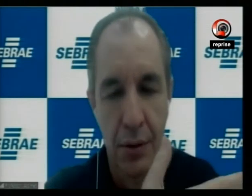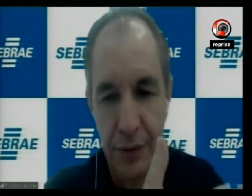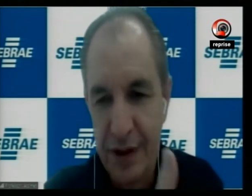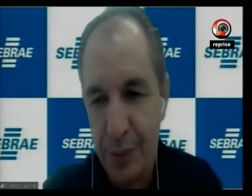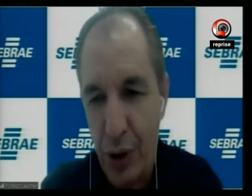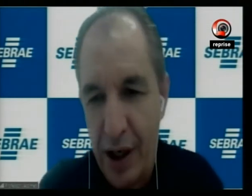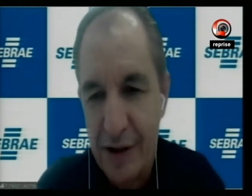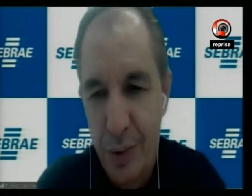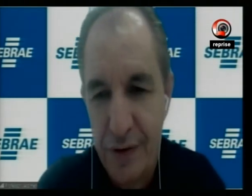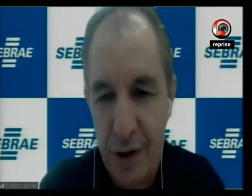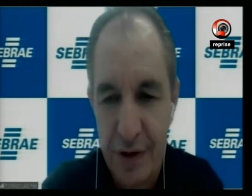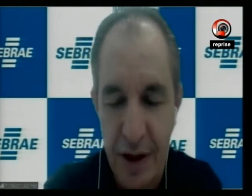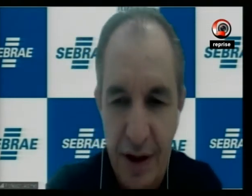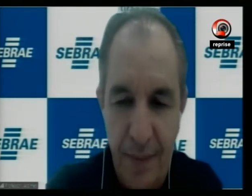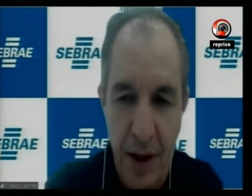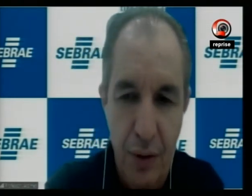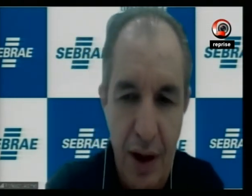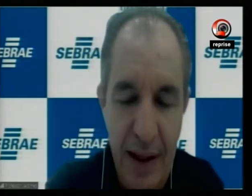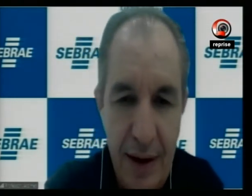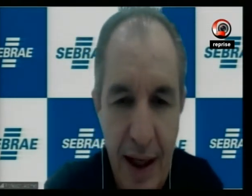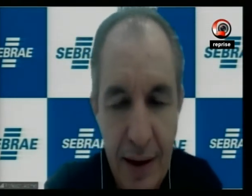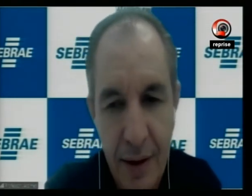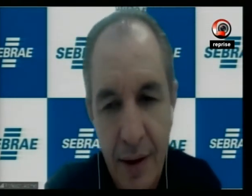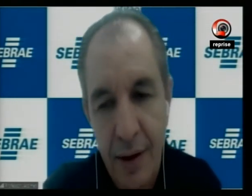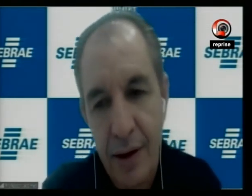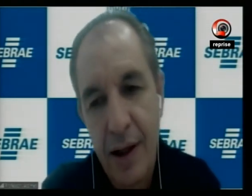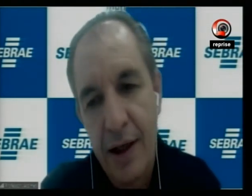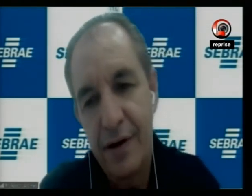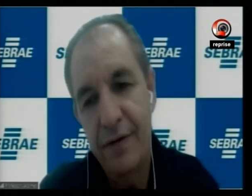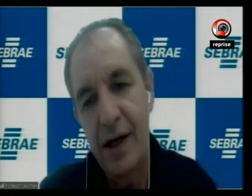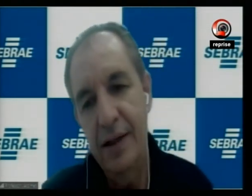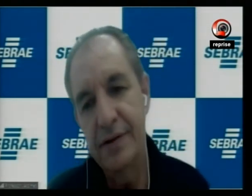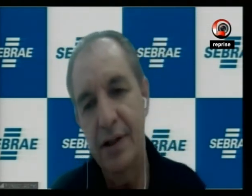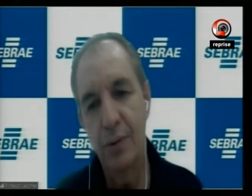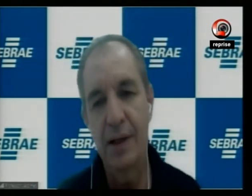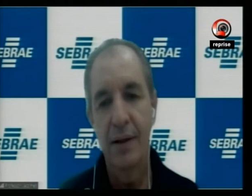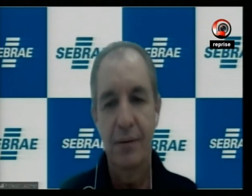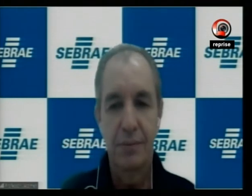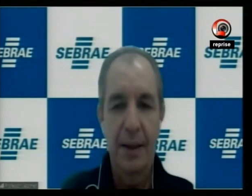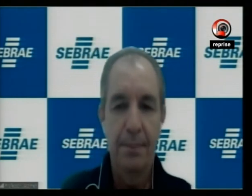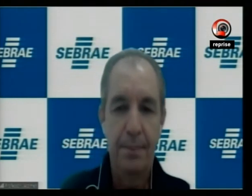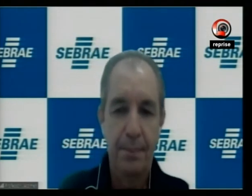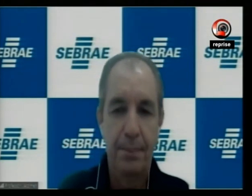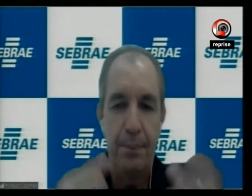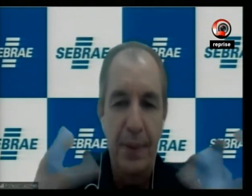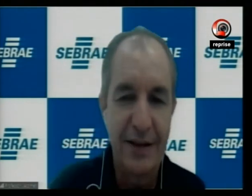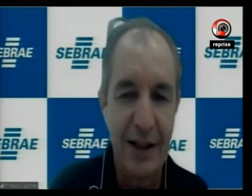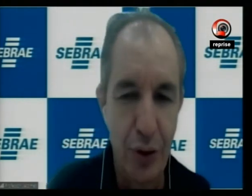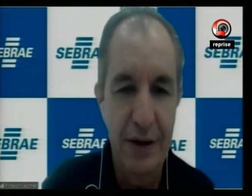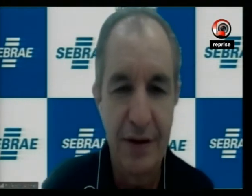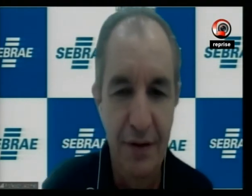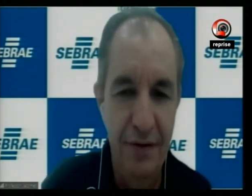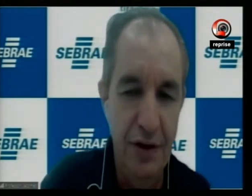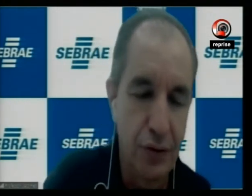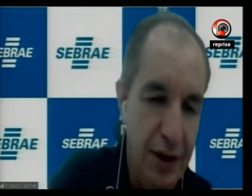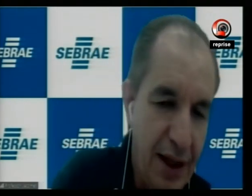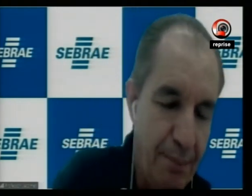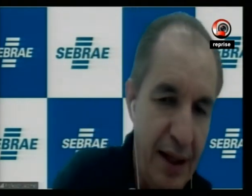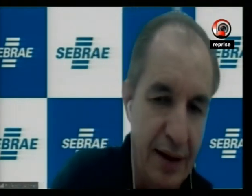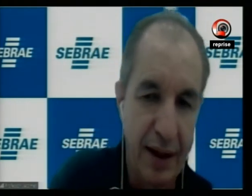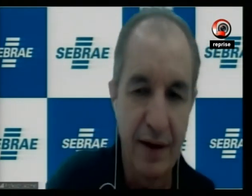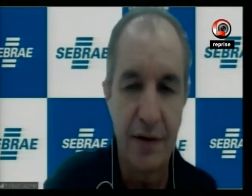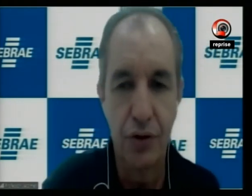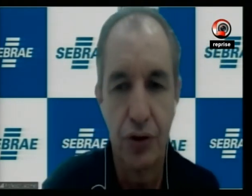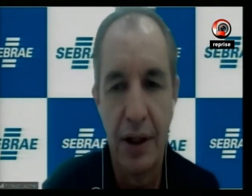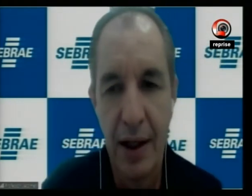intelectual, não sei se por acaso a profissão seja regulamentada, e aí você vai ser uma prestadora de serviço que